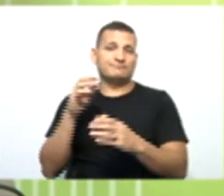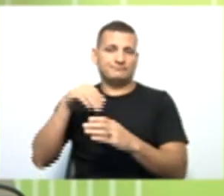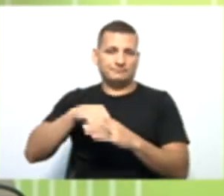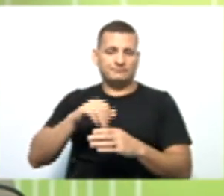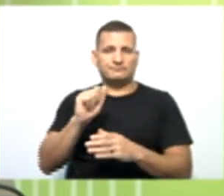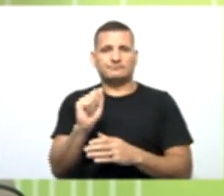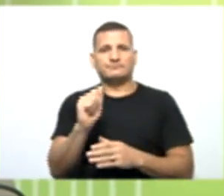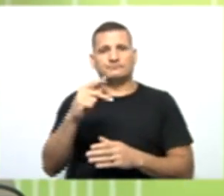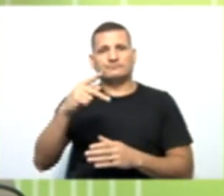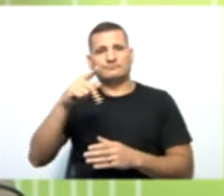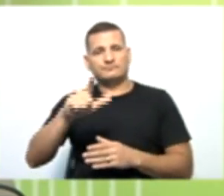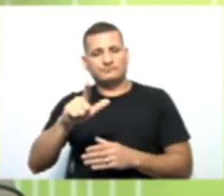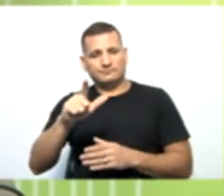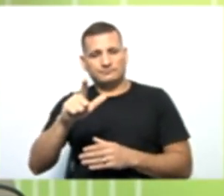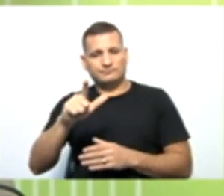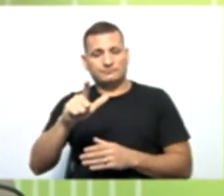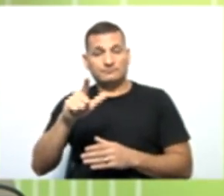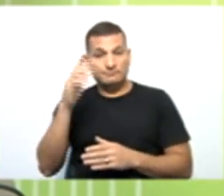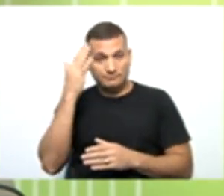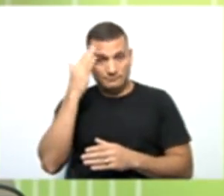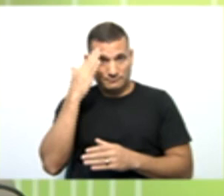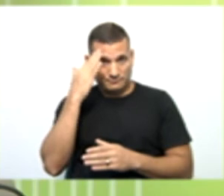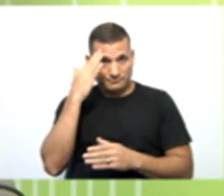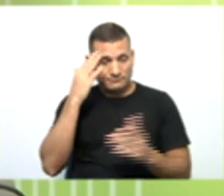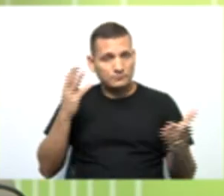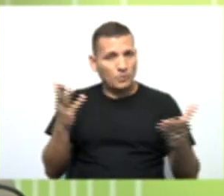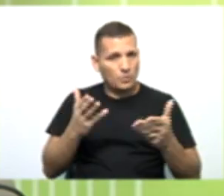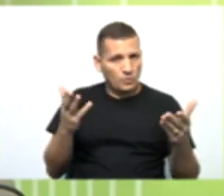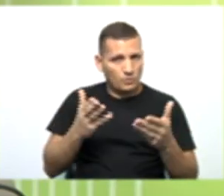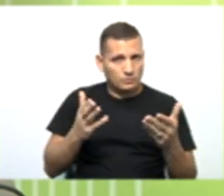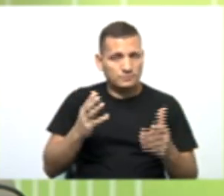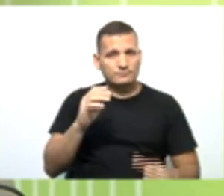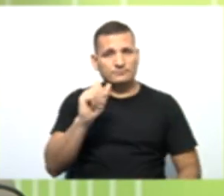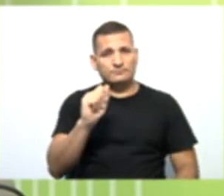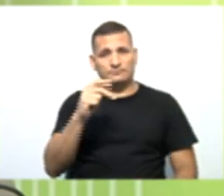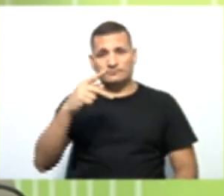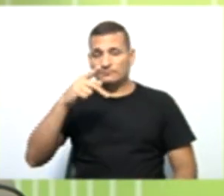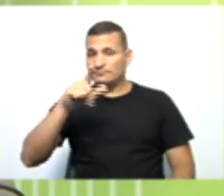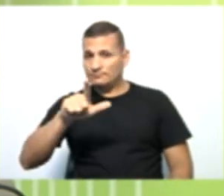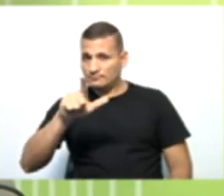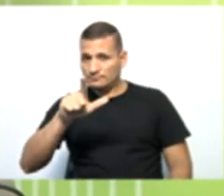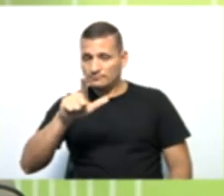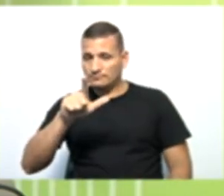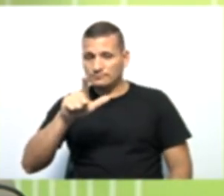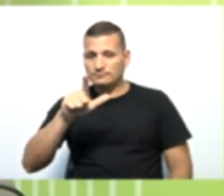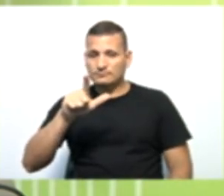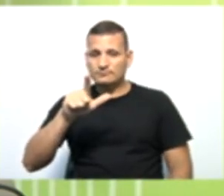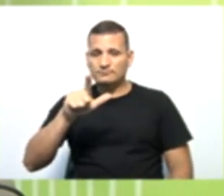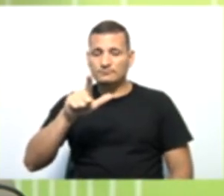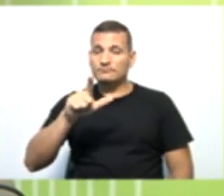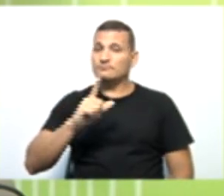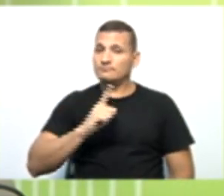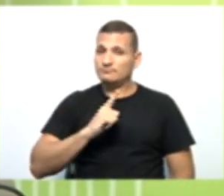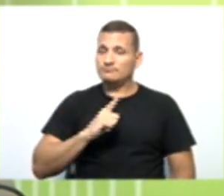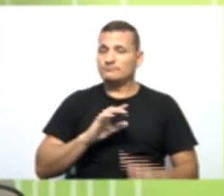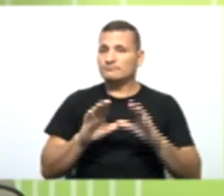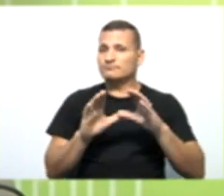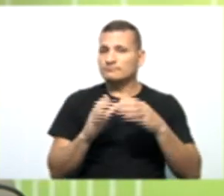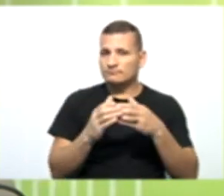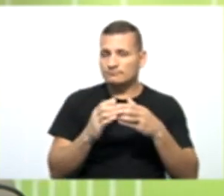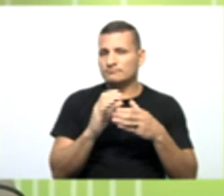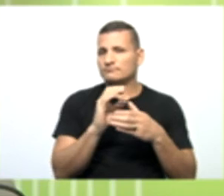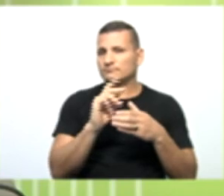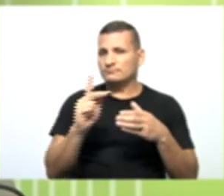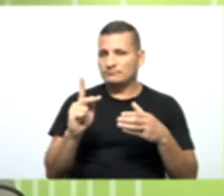arranjo produtivo local. Entenderam muito bem hoje, gente, sobre ambiente? Eu tenho a cooperativa,